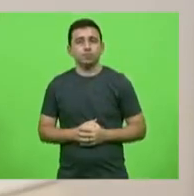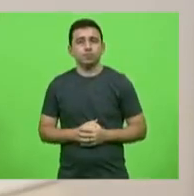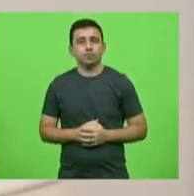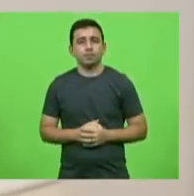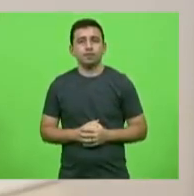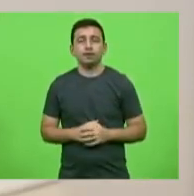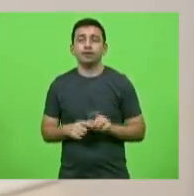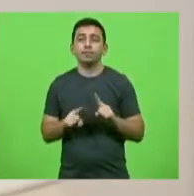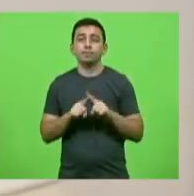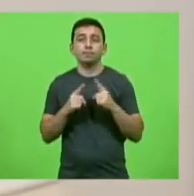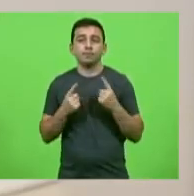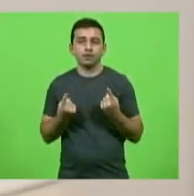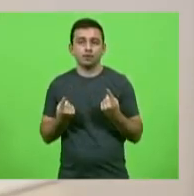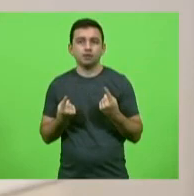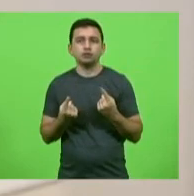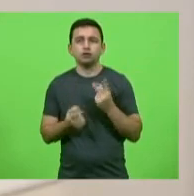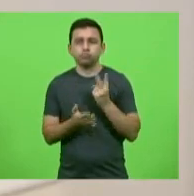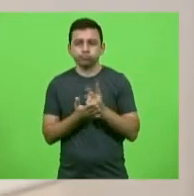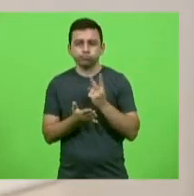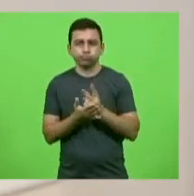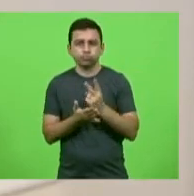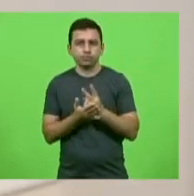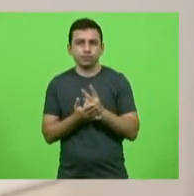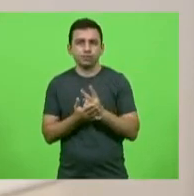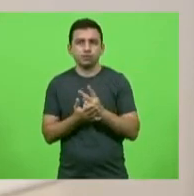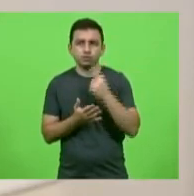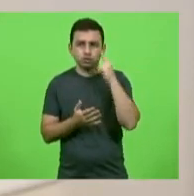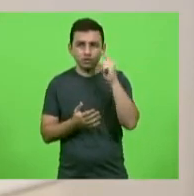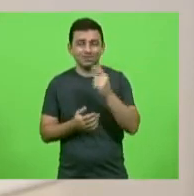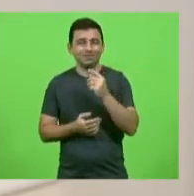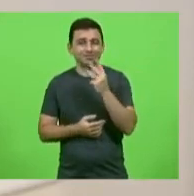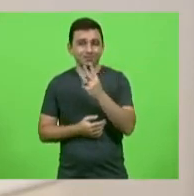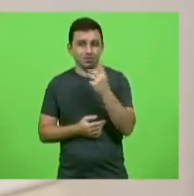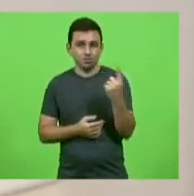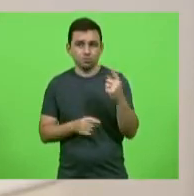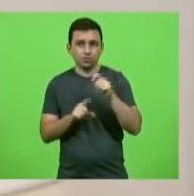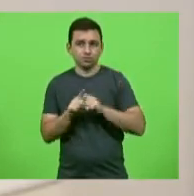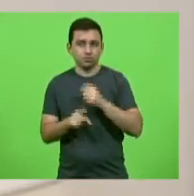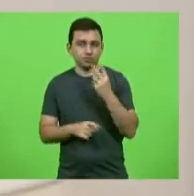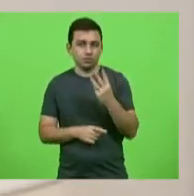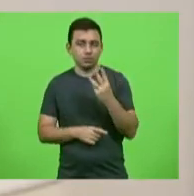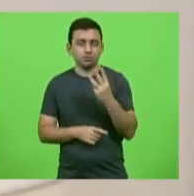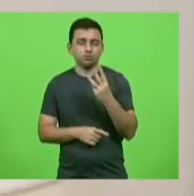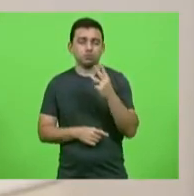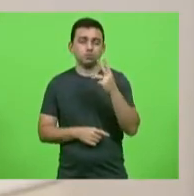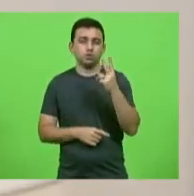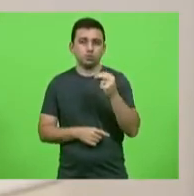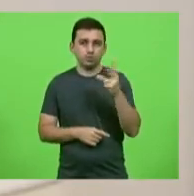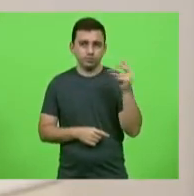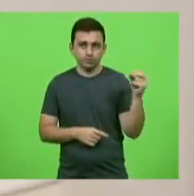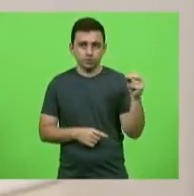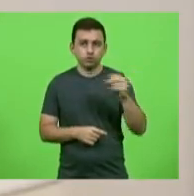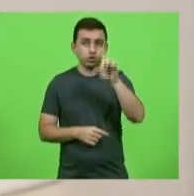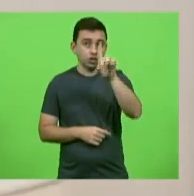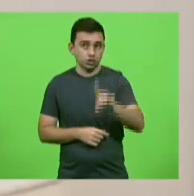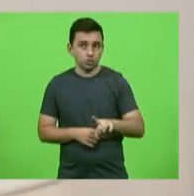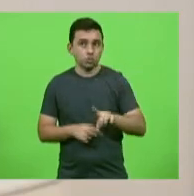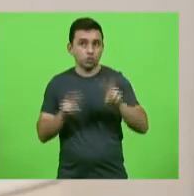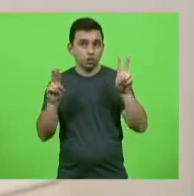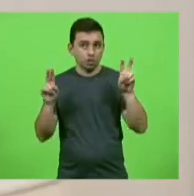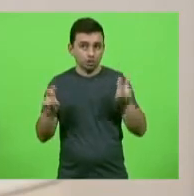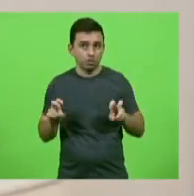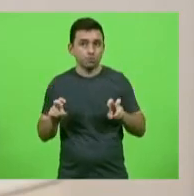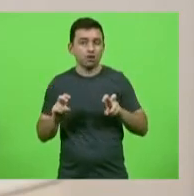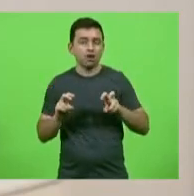Todavia, nessa mesma data, qual seja 31/3/2020, o diretor de Assuntos Legislativos, Daniel